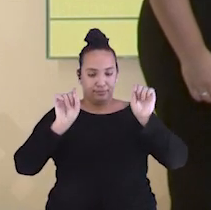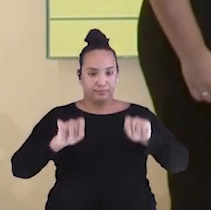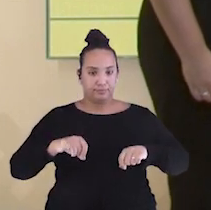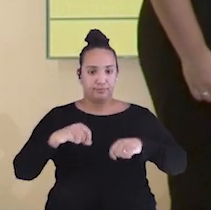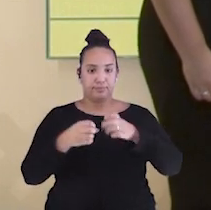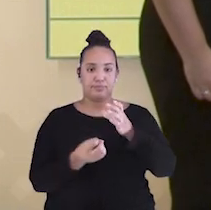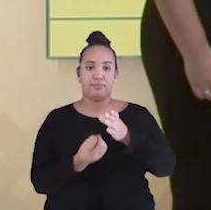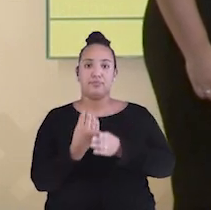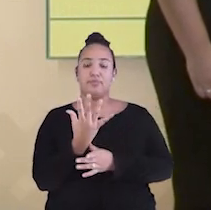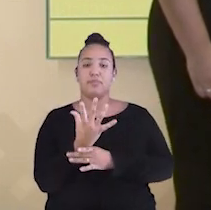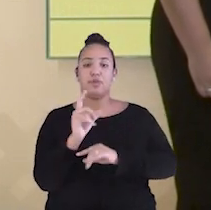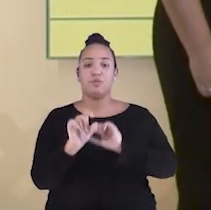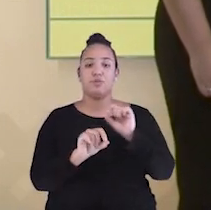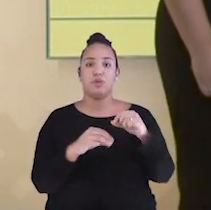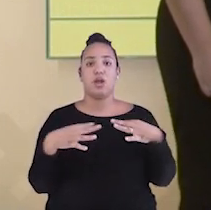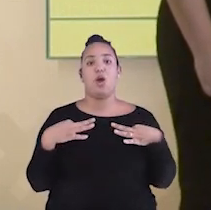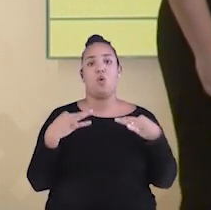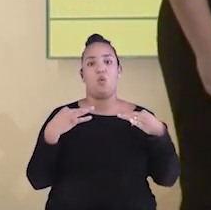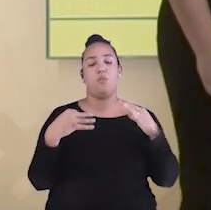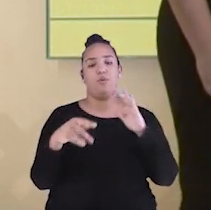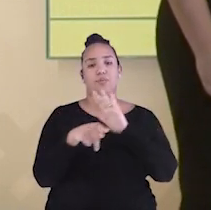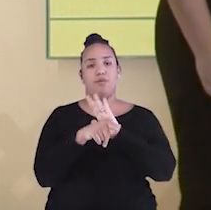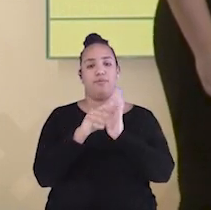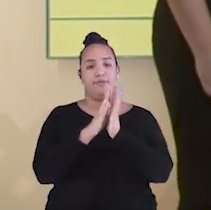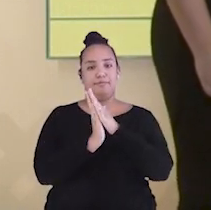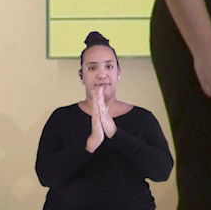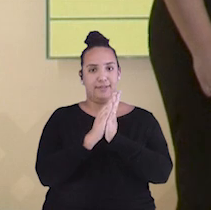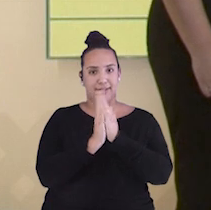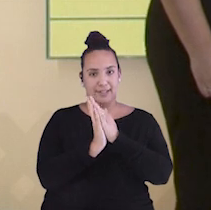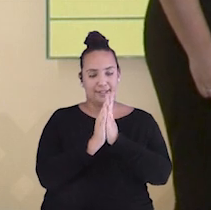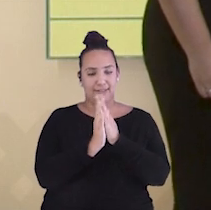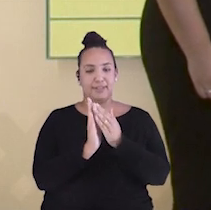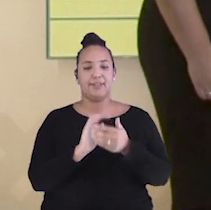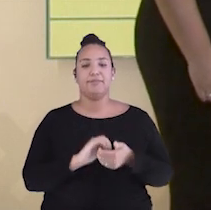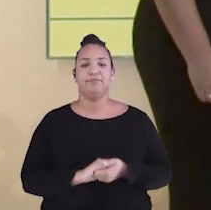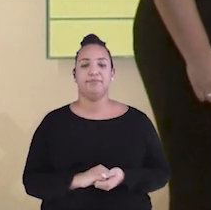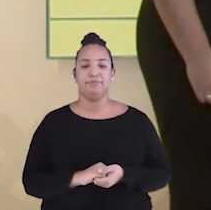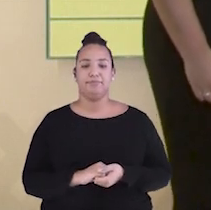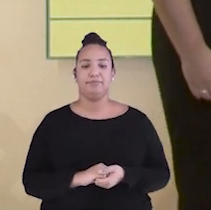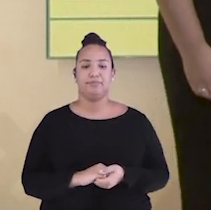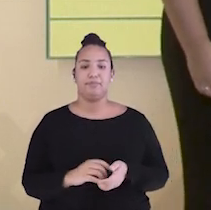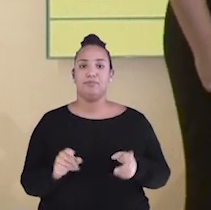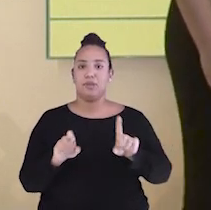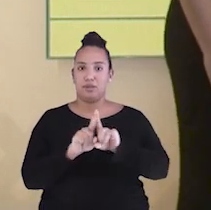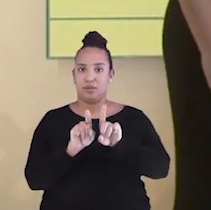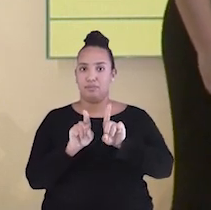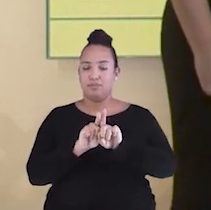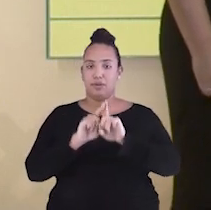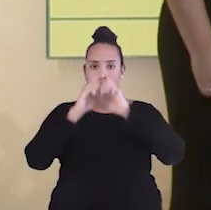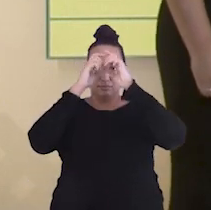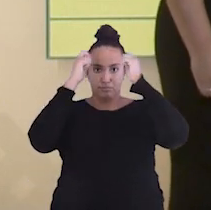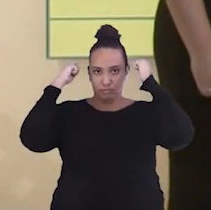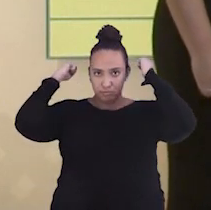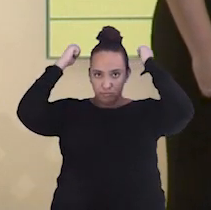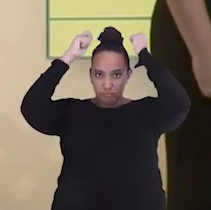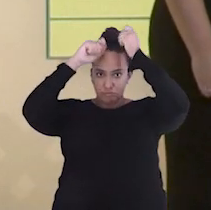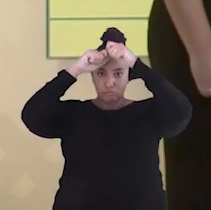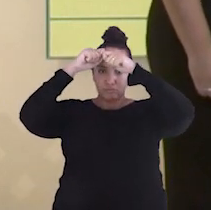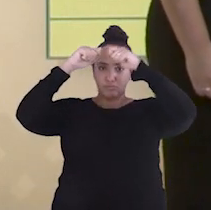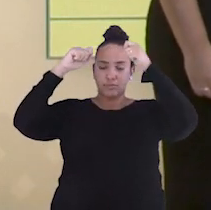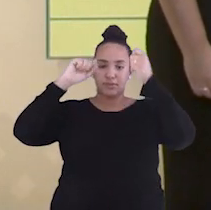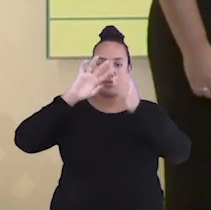tecido, formando por cima a roupa da boneca. E mais uma tira de pano amarrado na